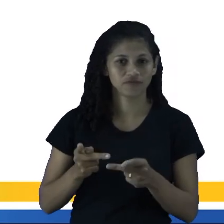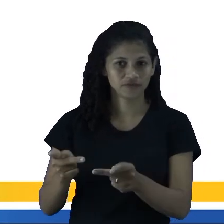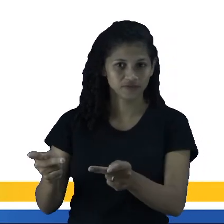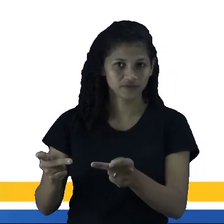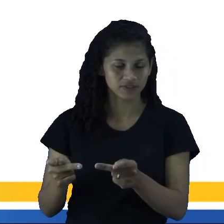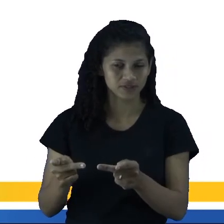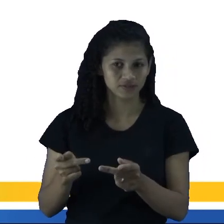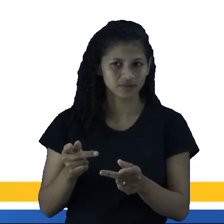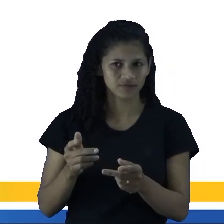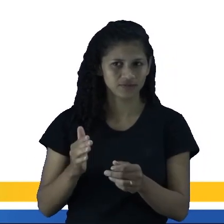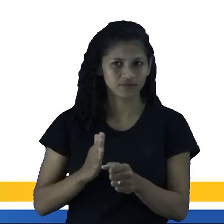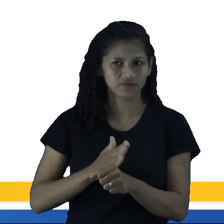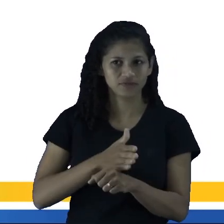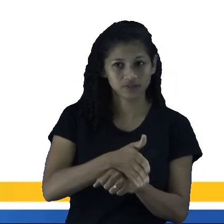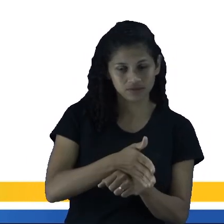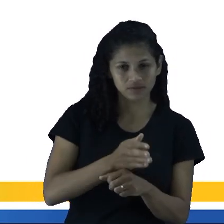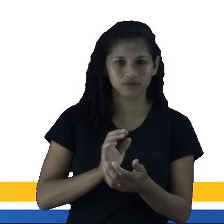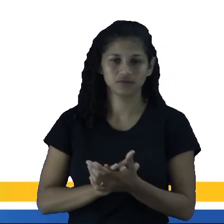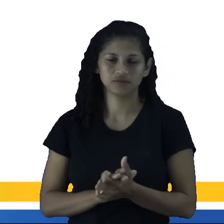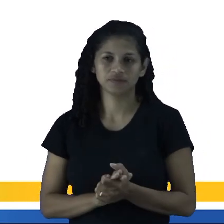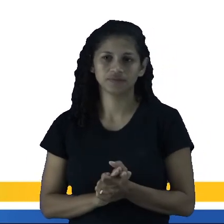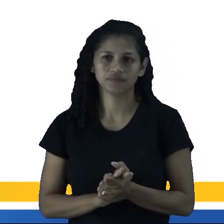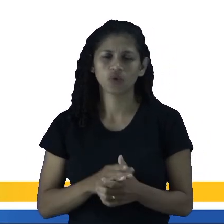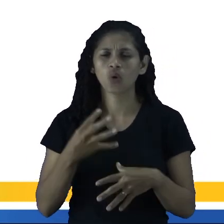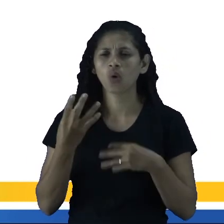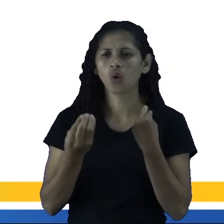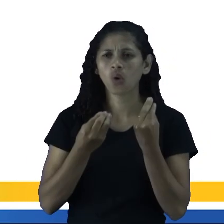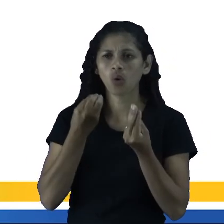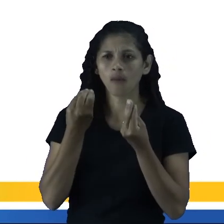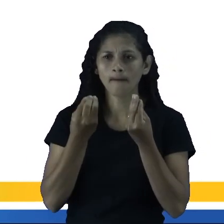Como é que eu vou entender esse processo?